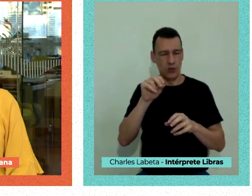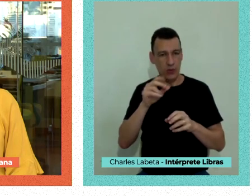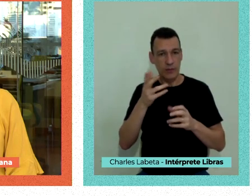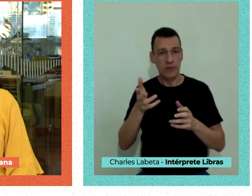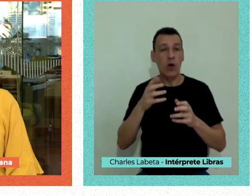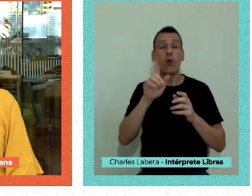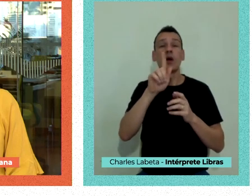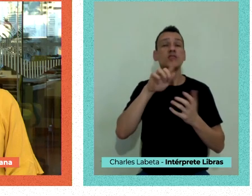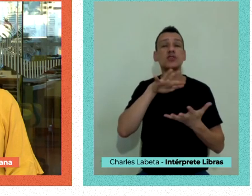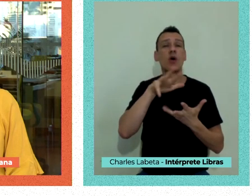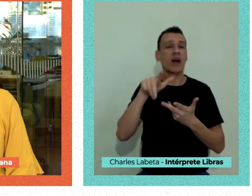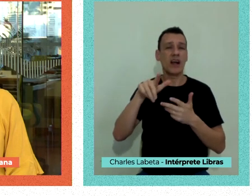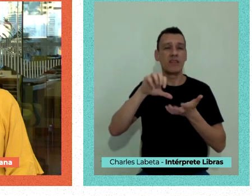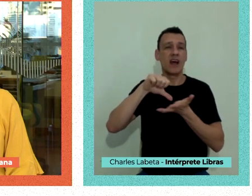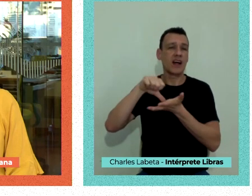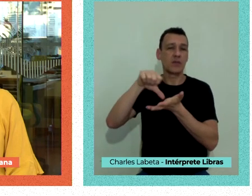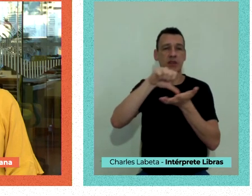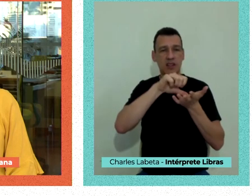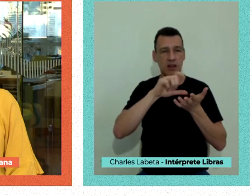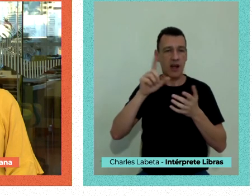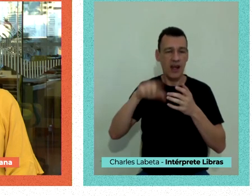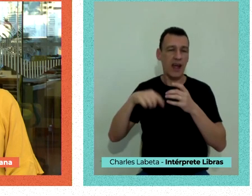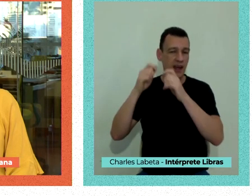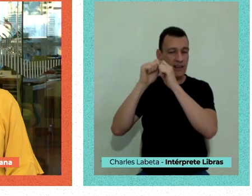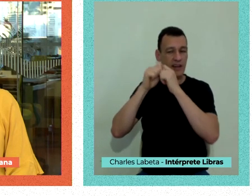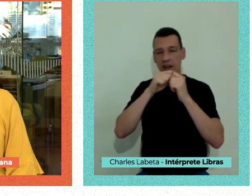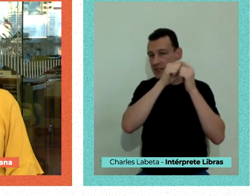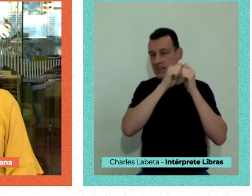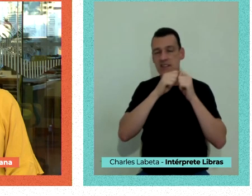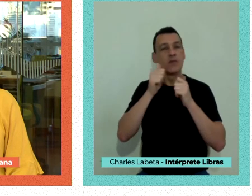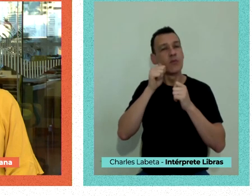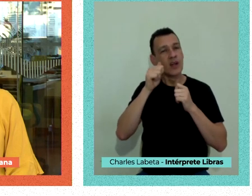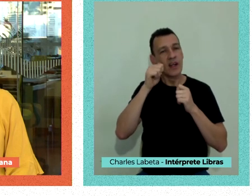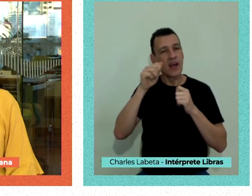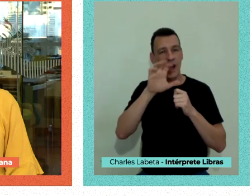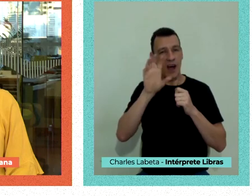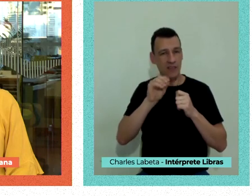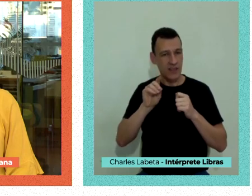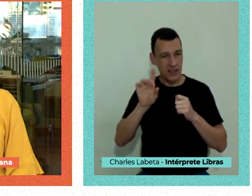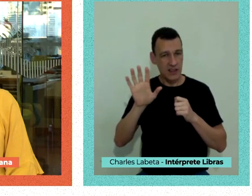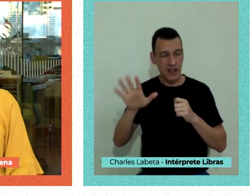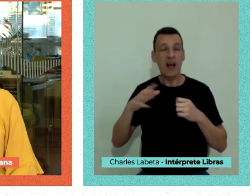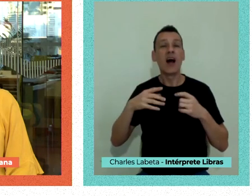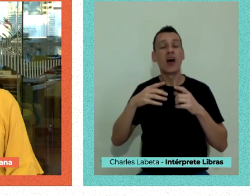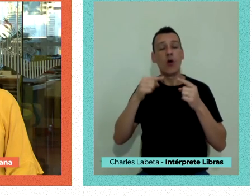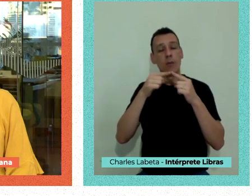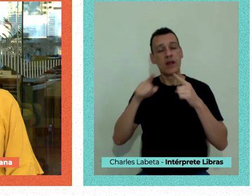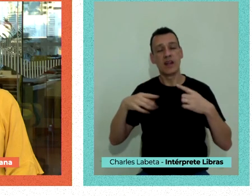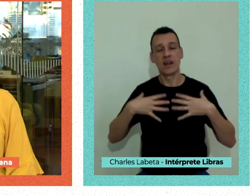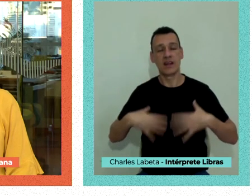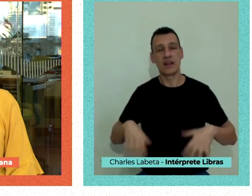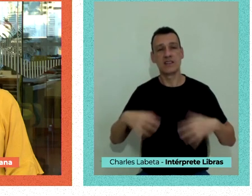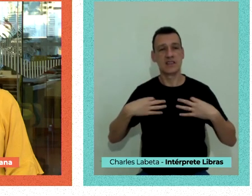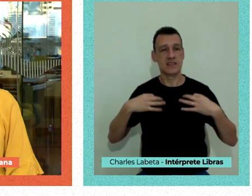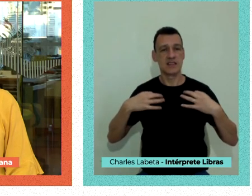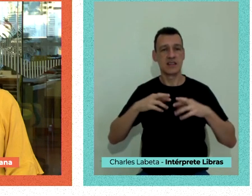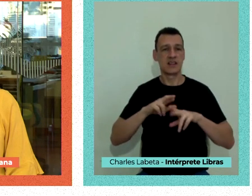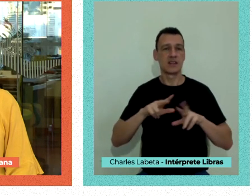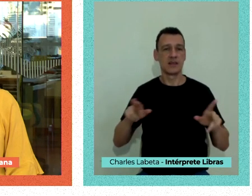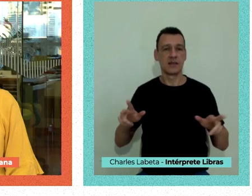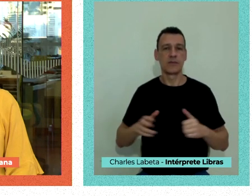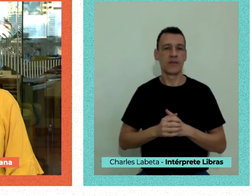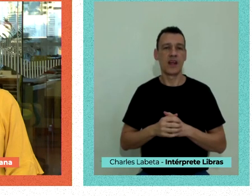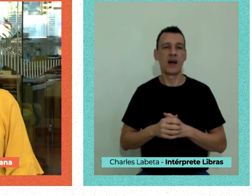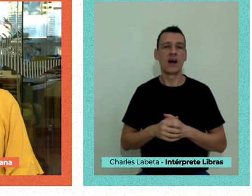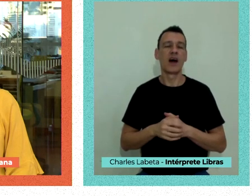tractais, que são as tranças das mulheres africanas e que também estão nos tecidos. A arquimetalurgia,